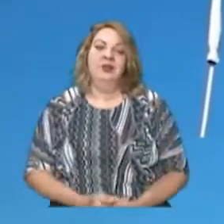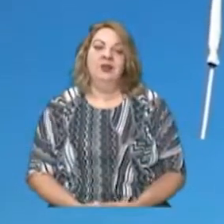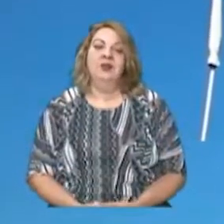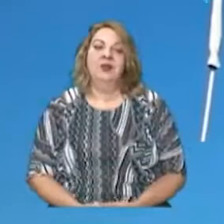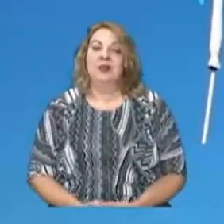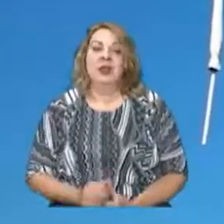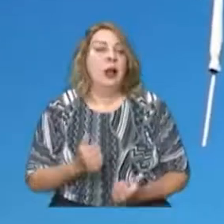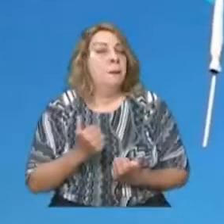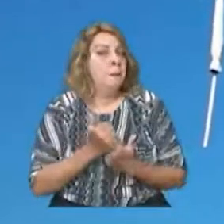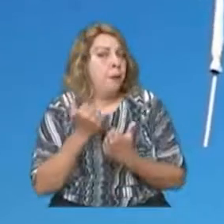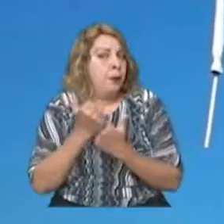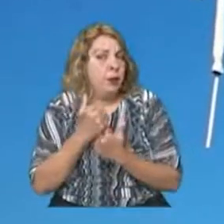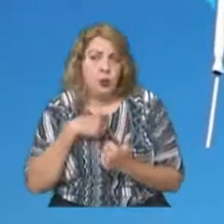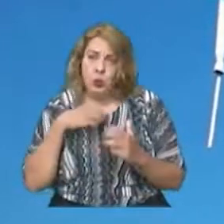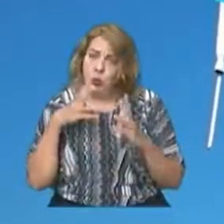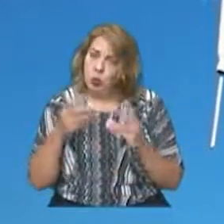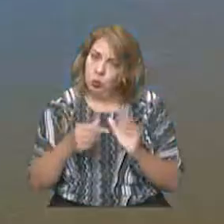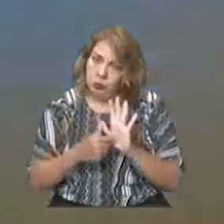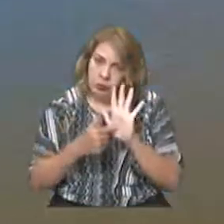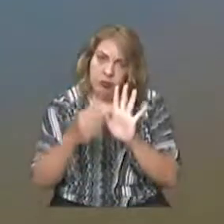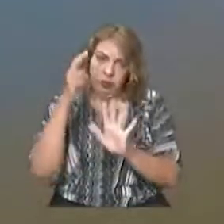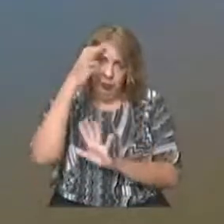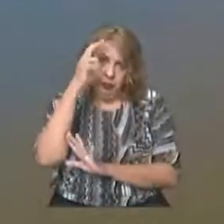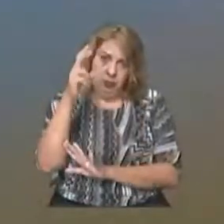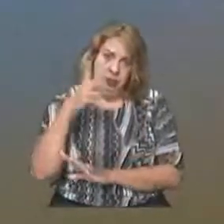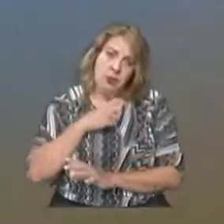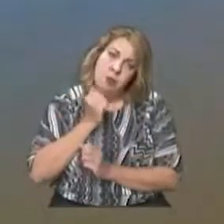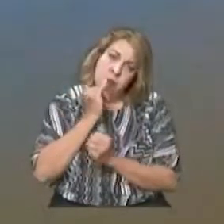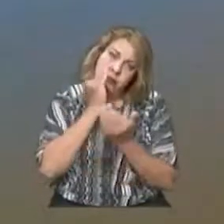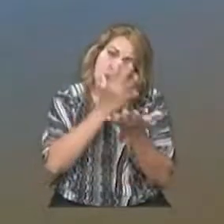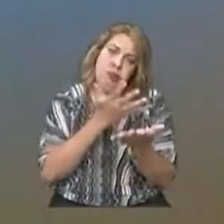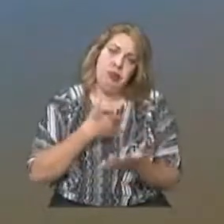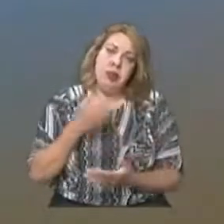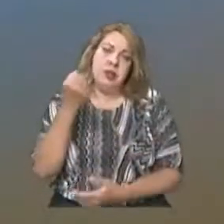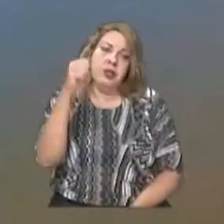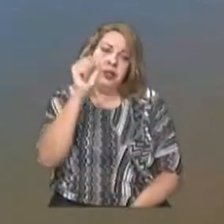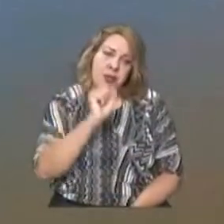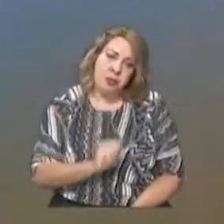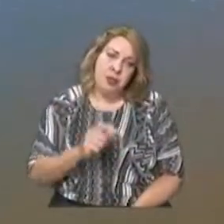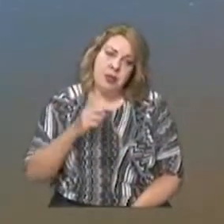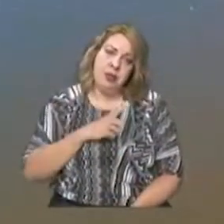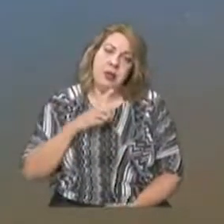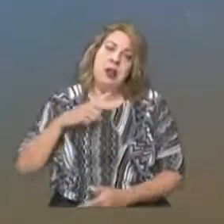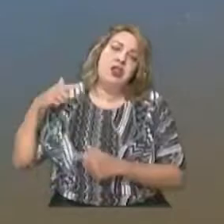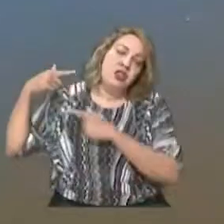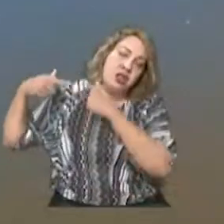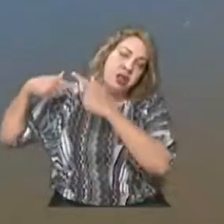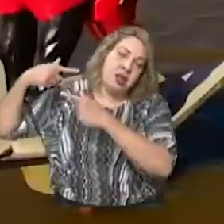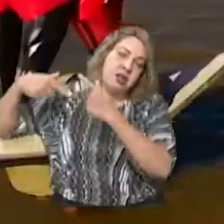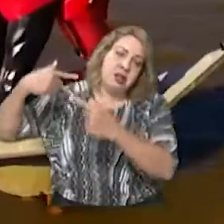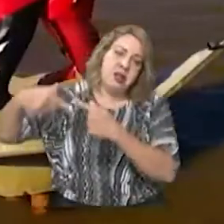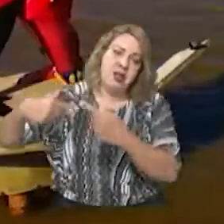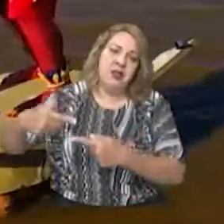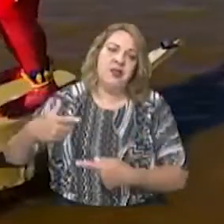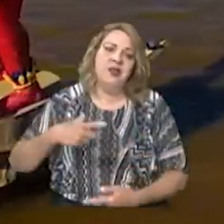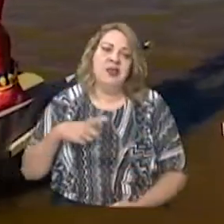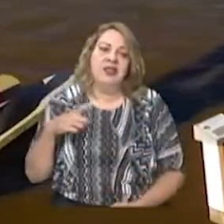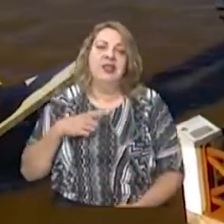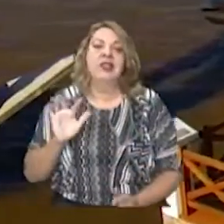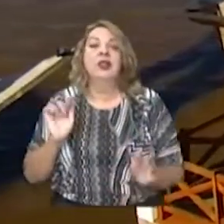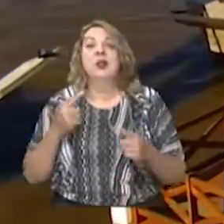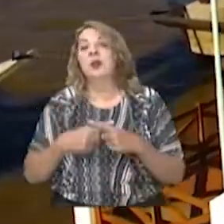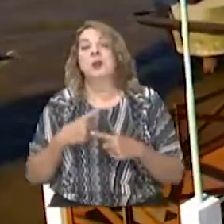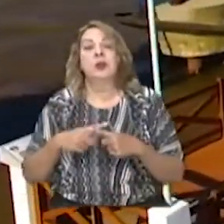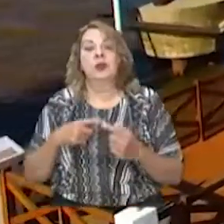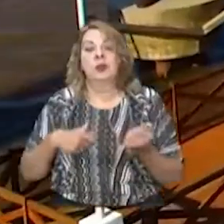apoia toda manifestação cultural que conte a história de Sergipe, de geração a geração. Afinal, o